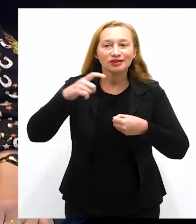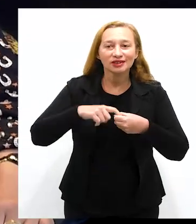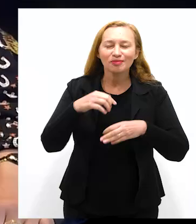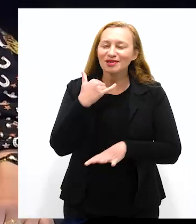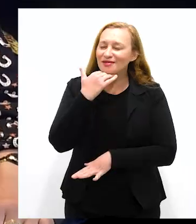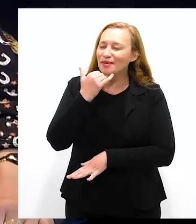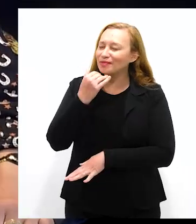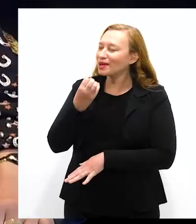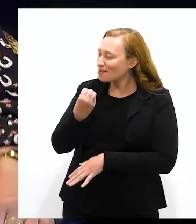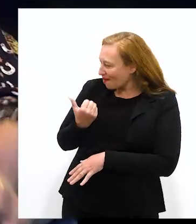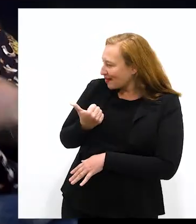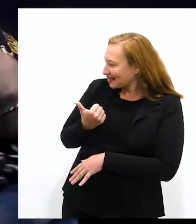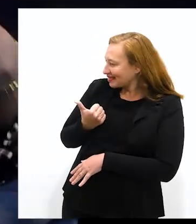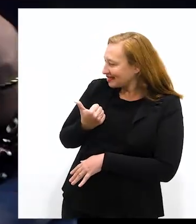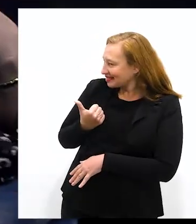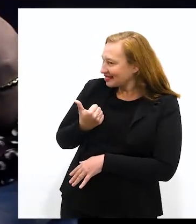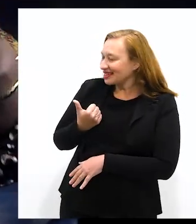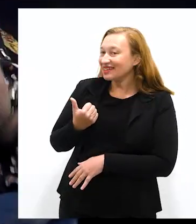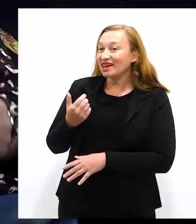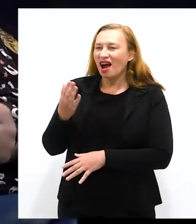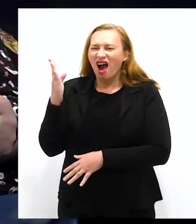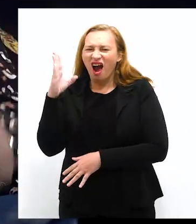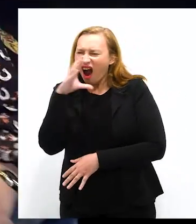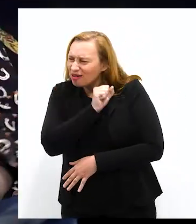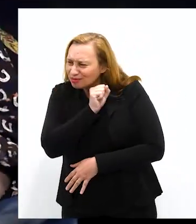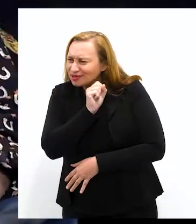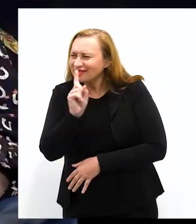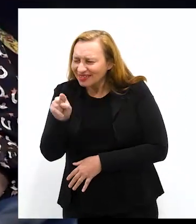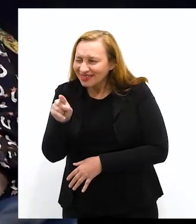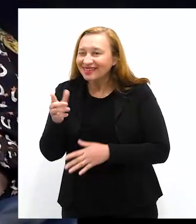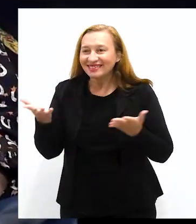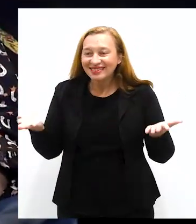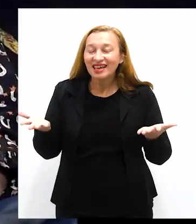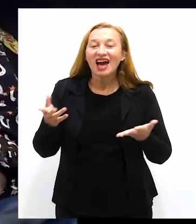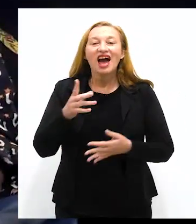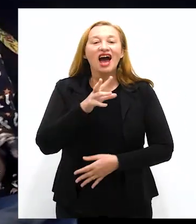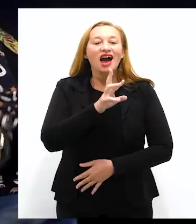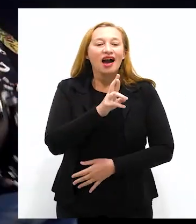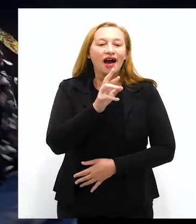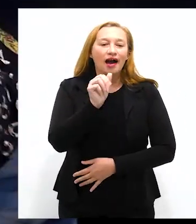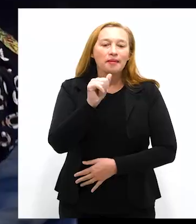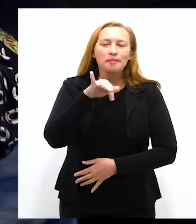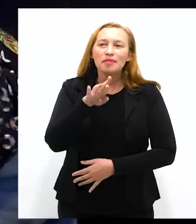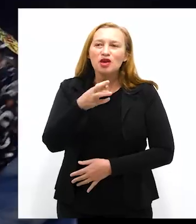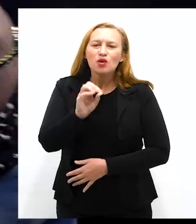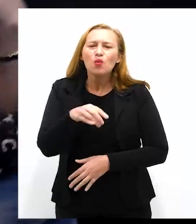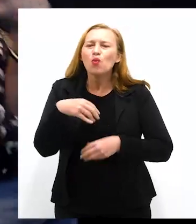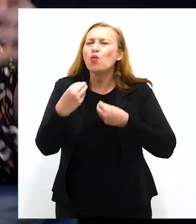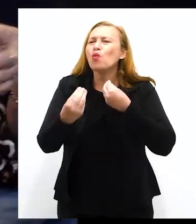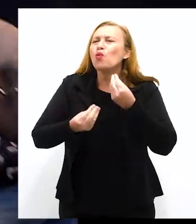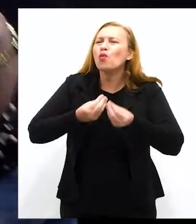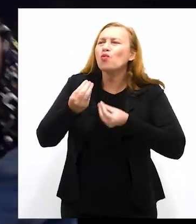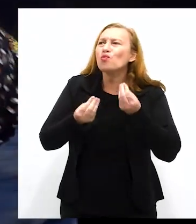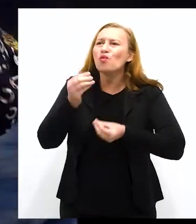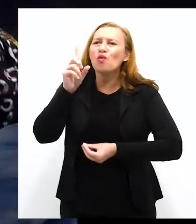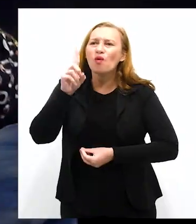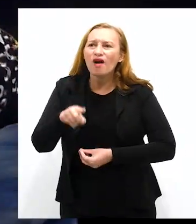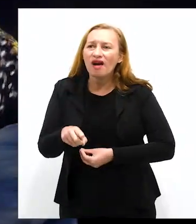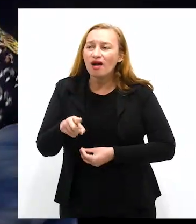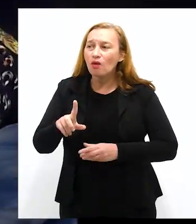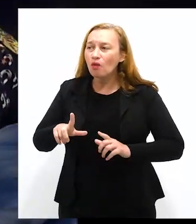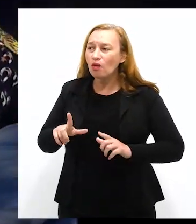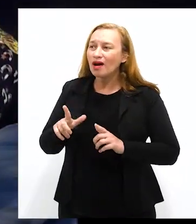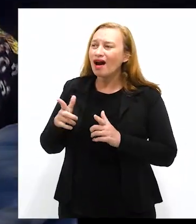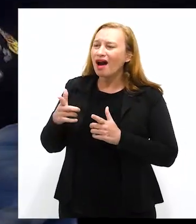Voltamos a esse papo que tá bom, né? Passou depressa. Ramiro, como é a reação